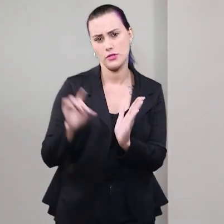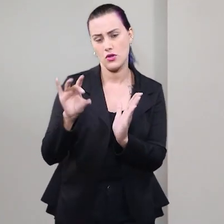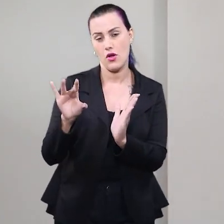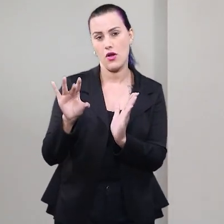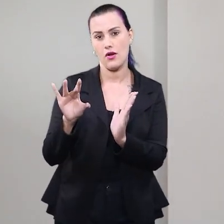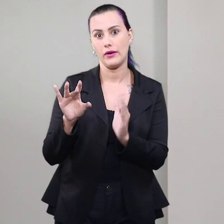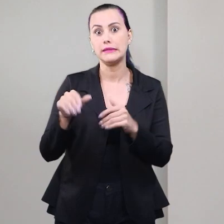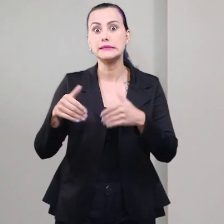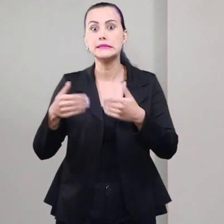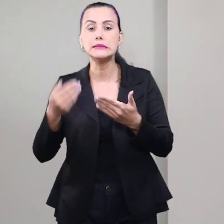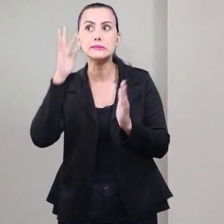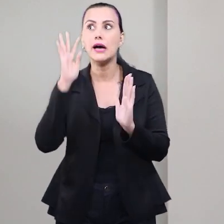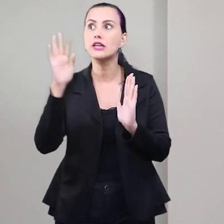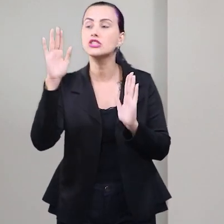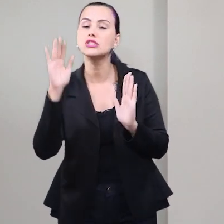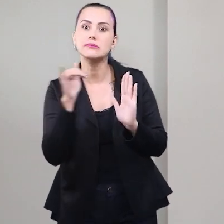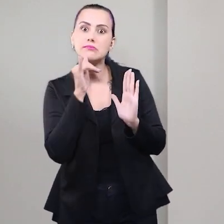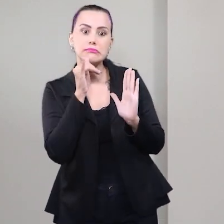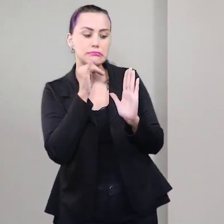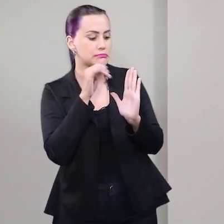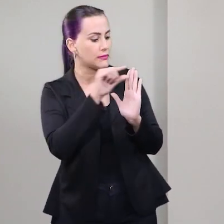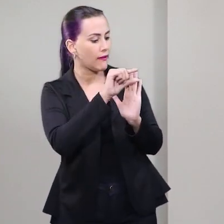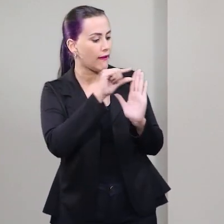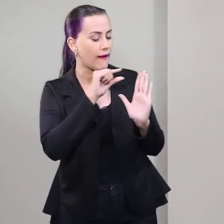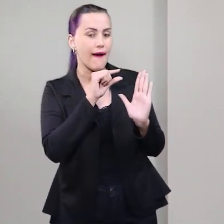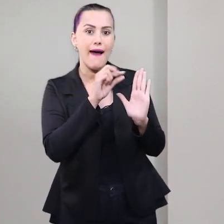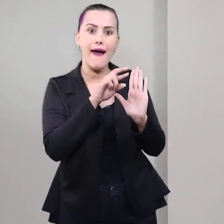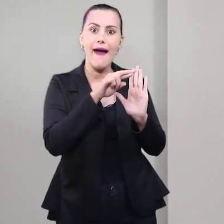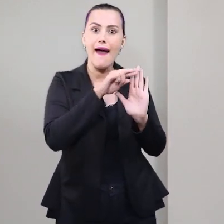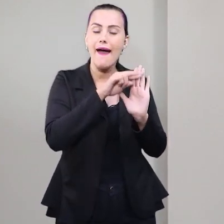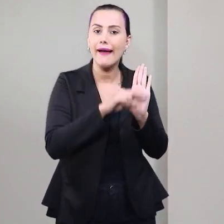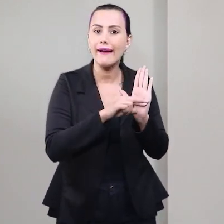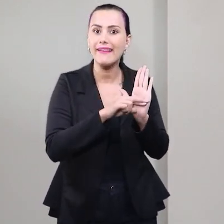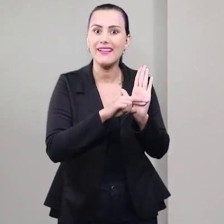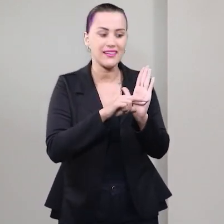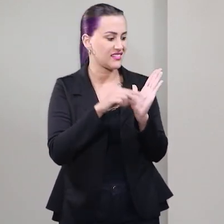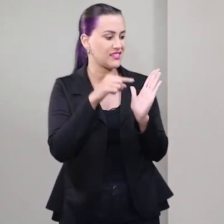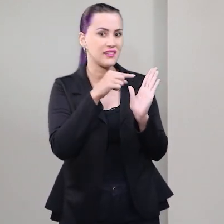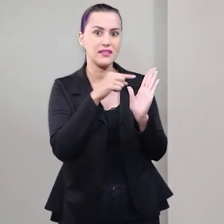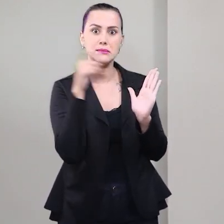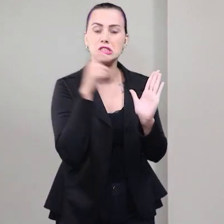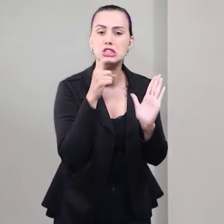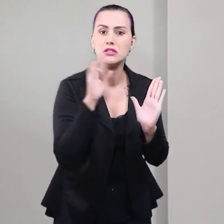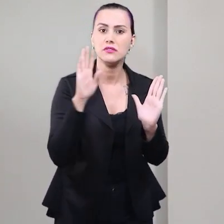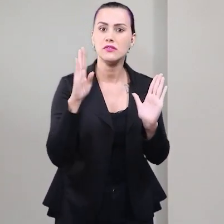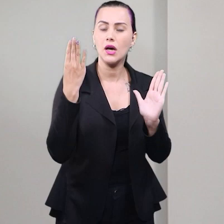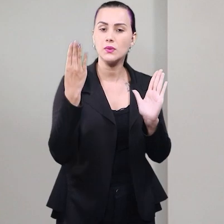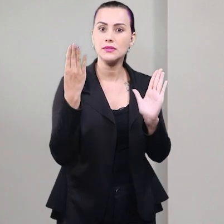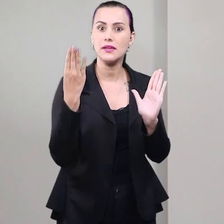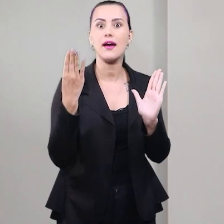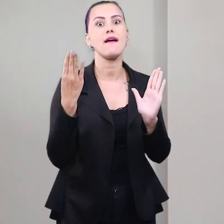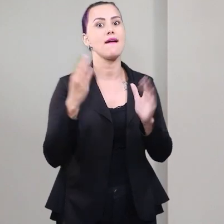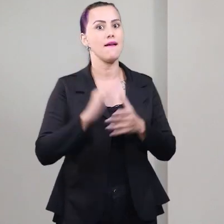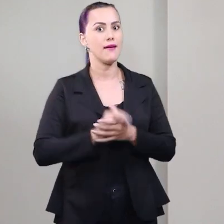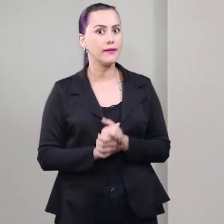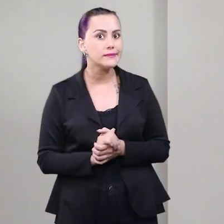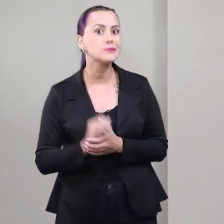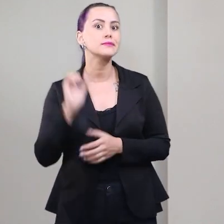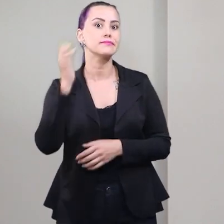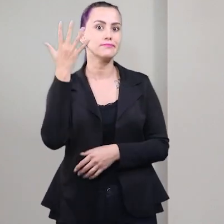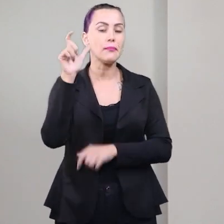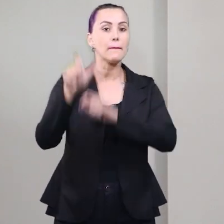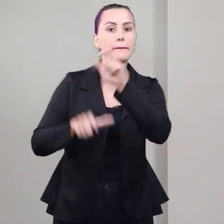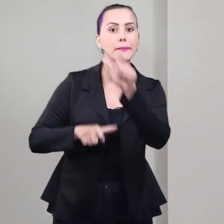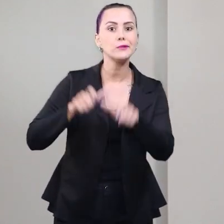uma cláusula desses contratos, ou algumas, sejam ilegais, sejam nulas. Centenas ou milhares de pessoas entram com